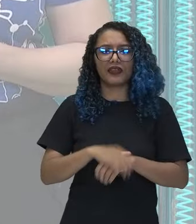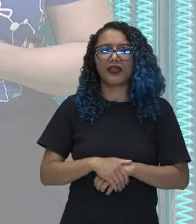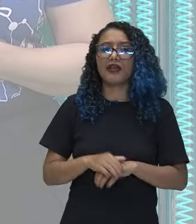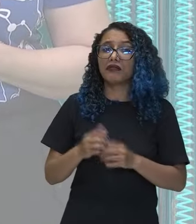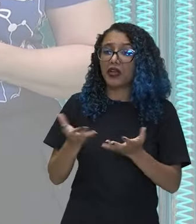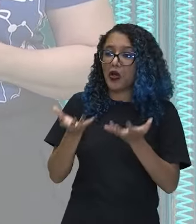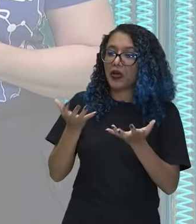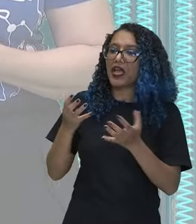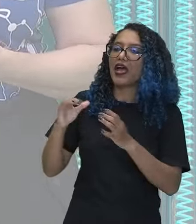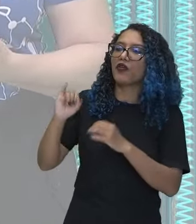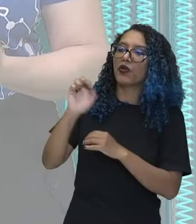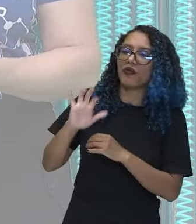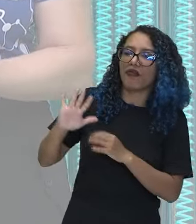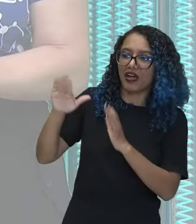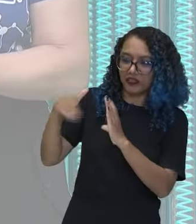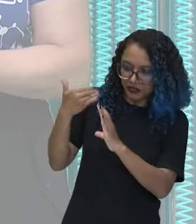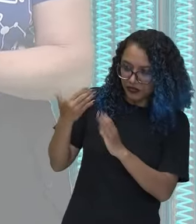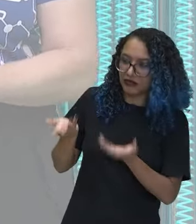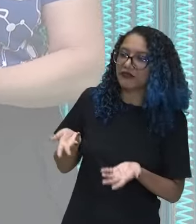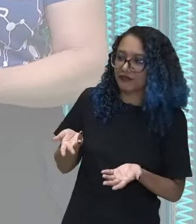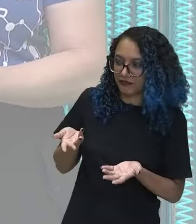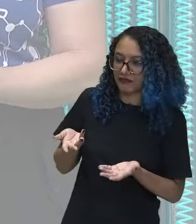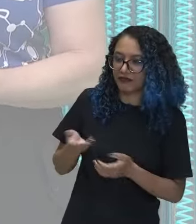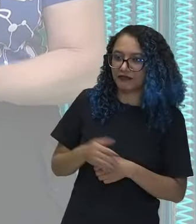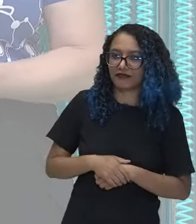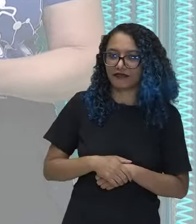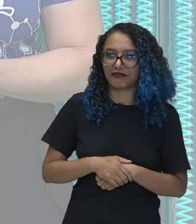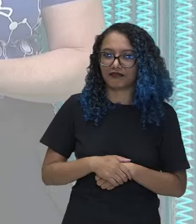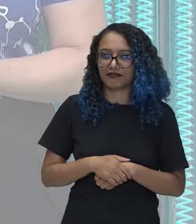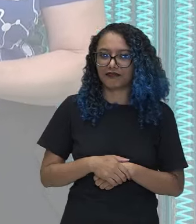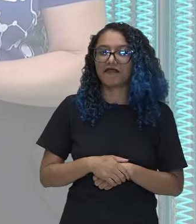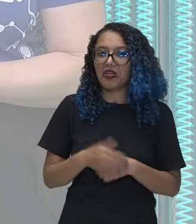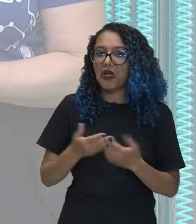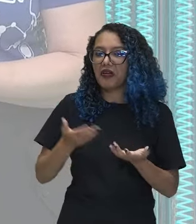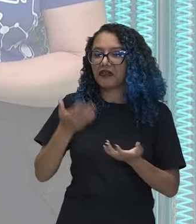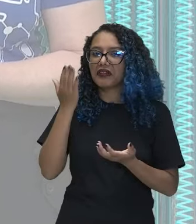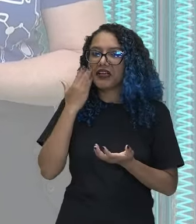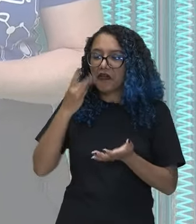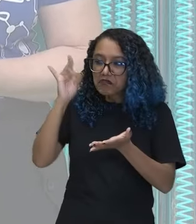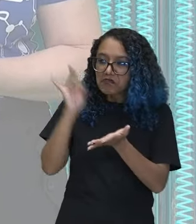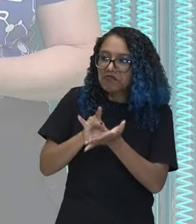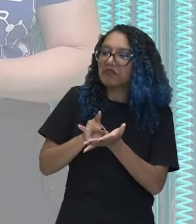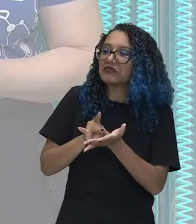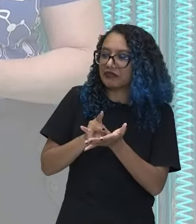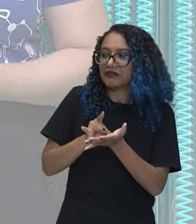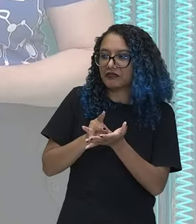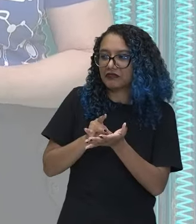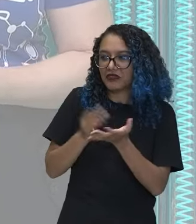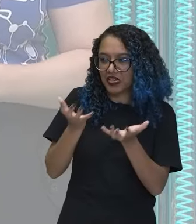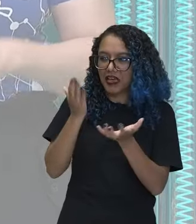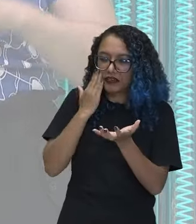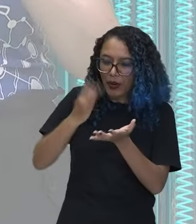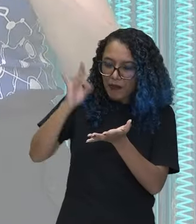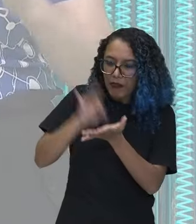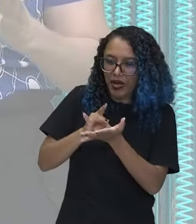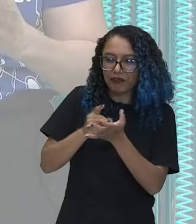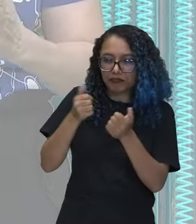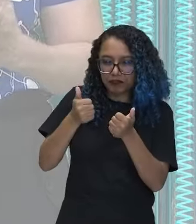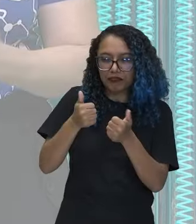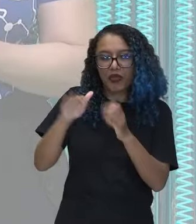uma imagem. Mande as imagens, eu quero confirmar se é isso que você está falando mesmo.